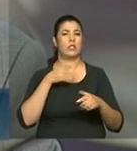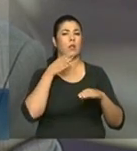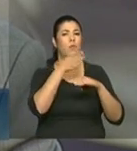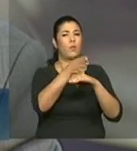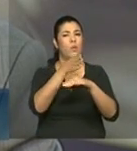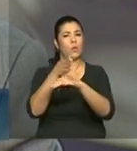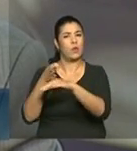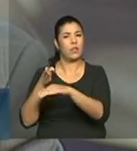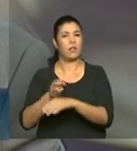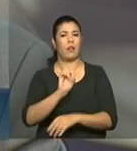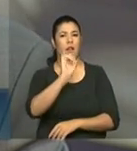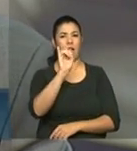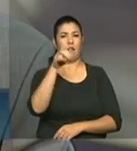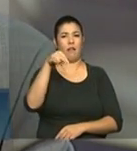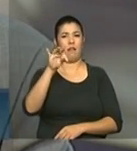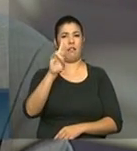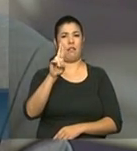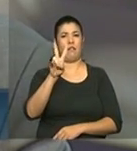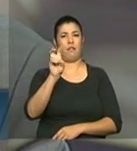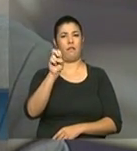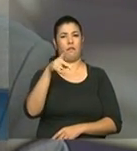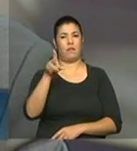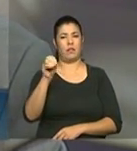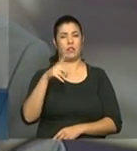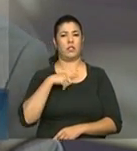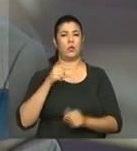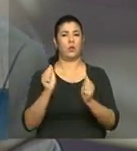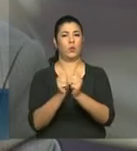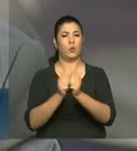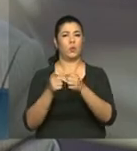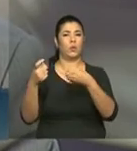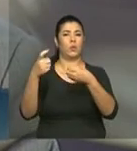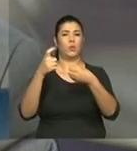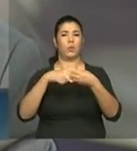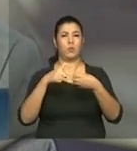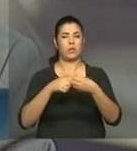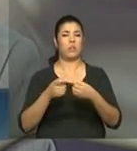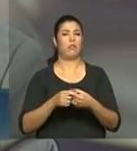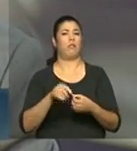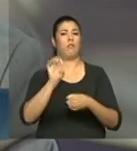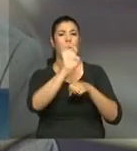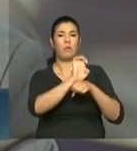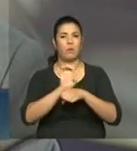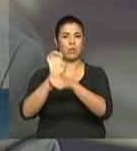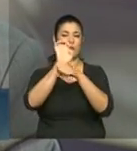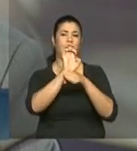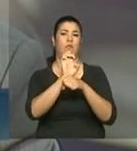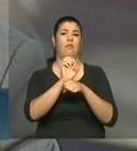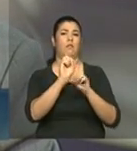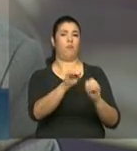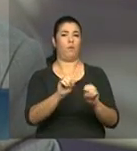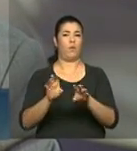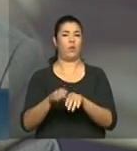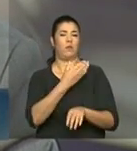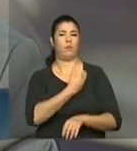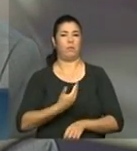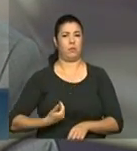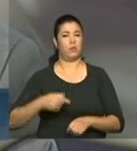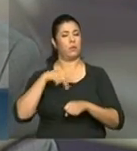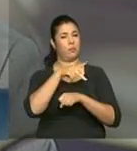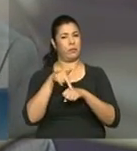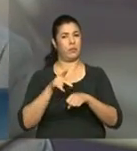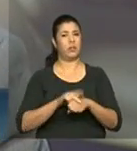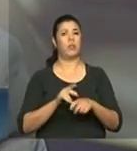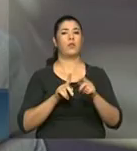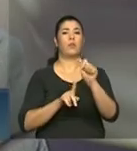intervenção que o Ministério da Saúde, em parceria com os estados, com os municípios, com a rede de educação pública do nosso país, fez